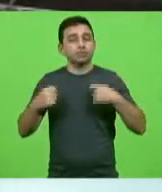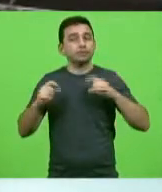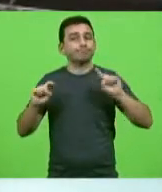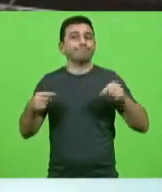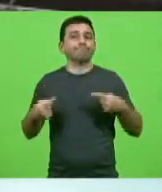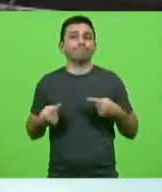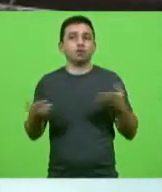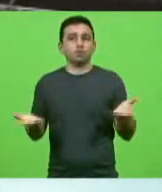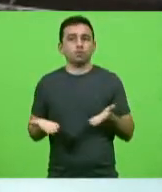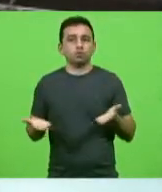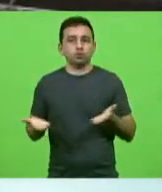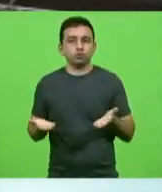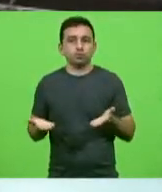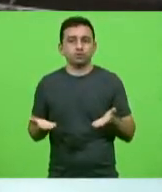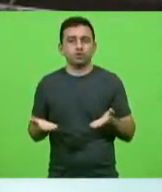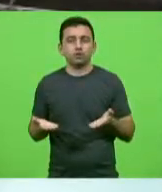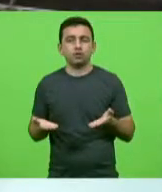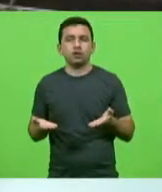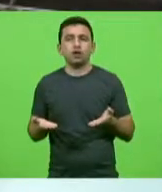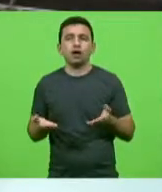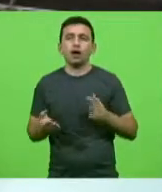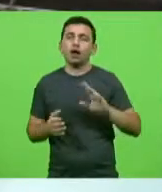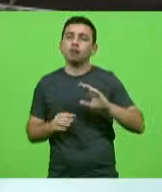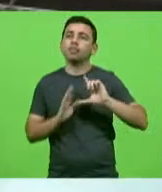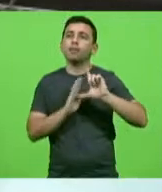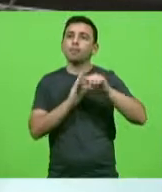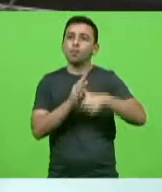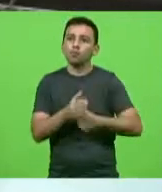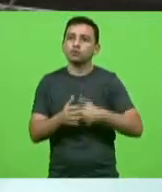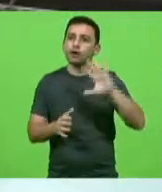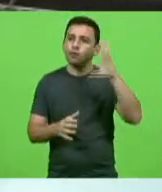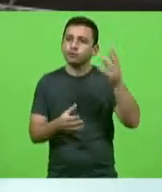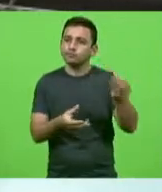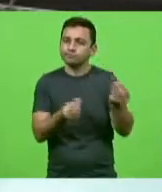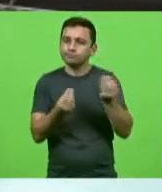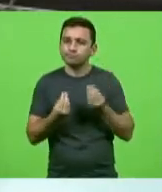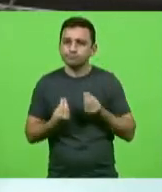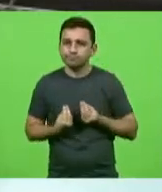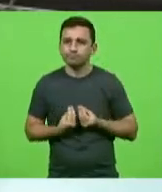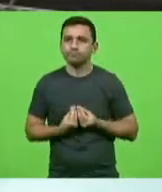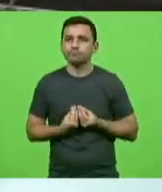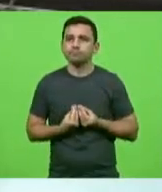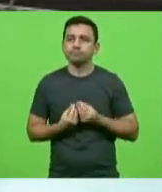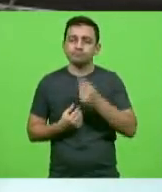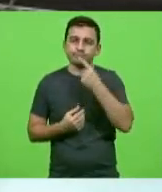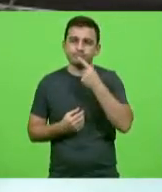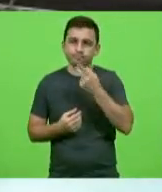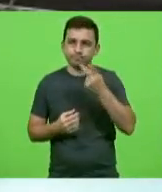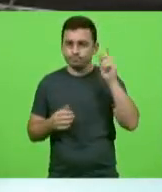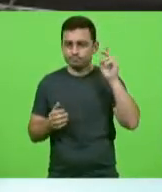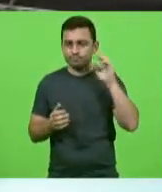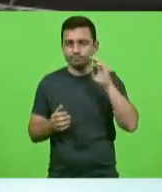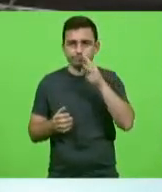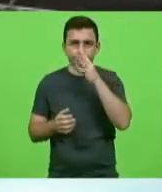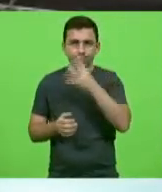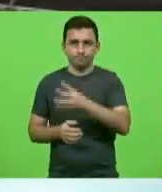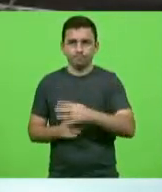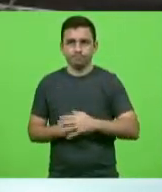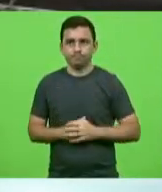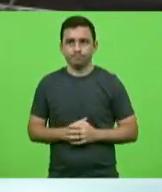confrontados com os fatos ocorridos após o recebimento da denúncia.